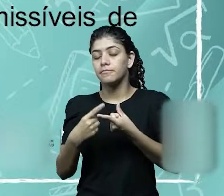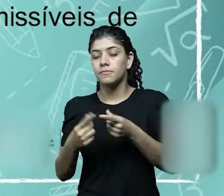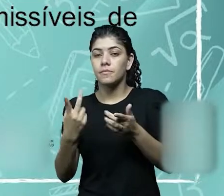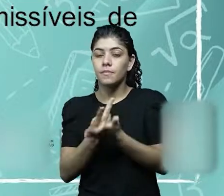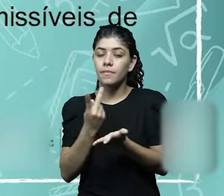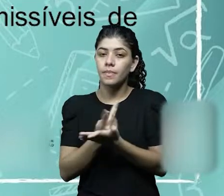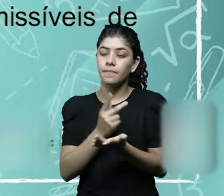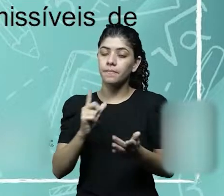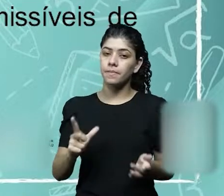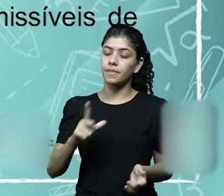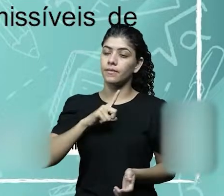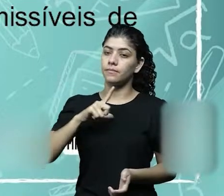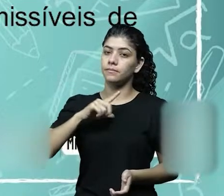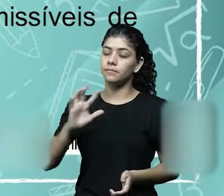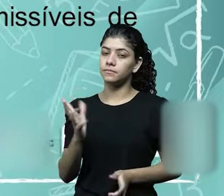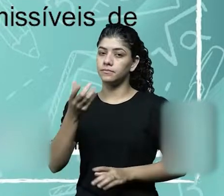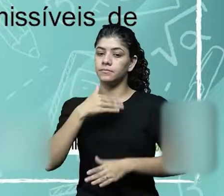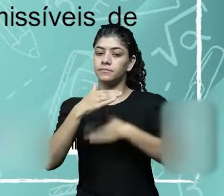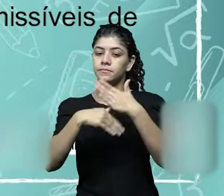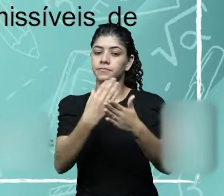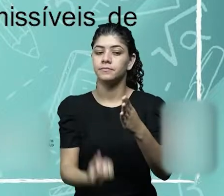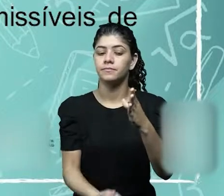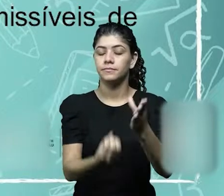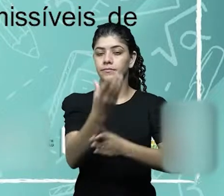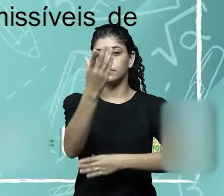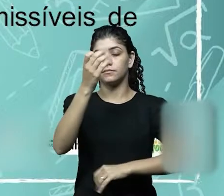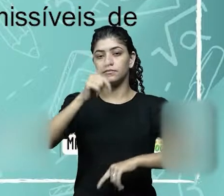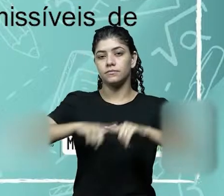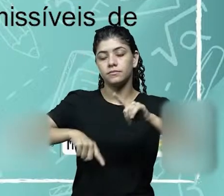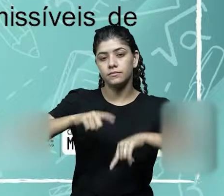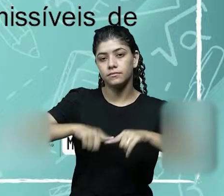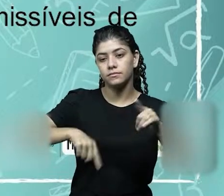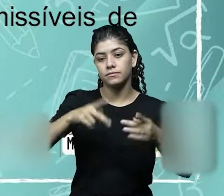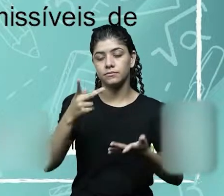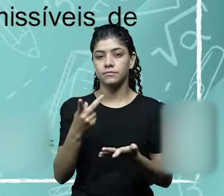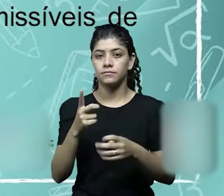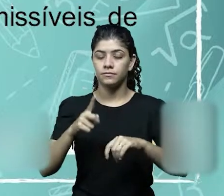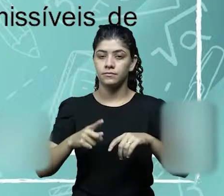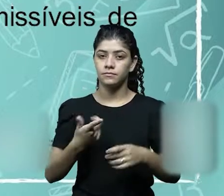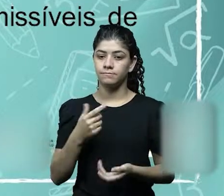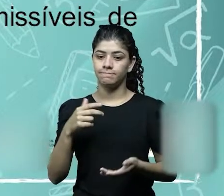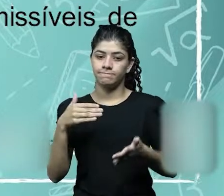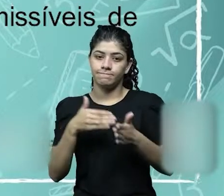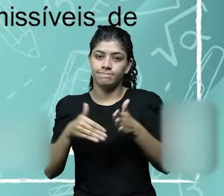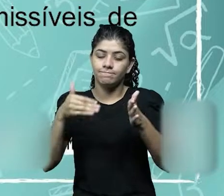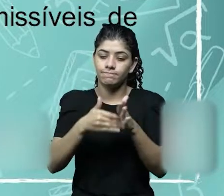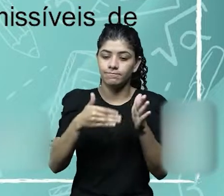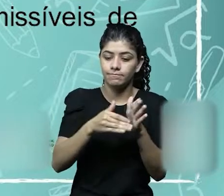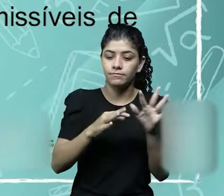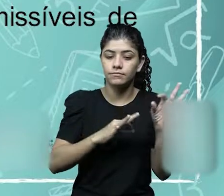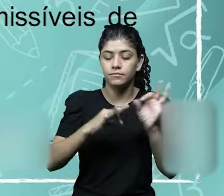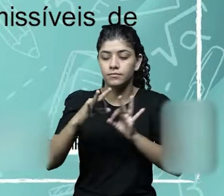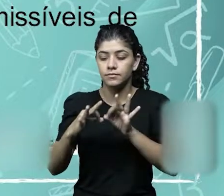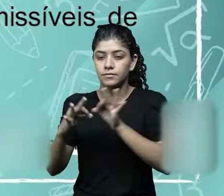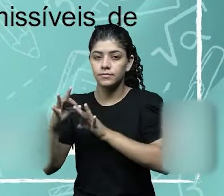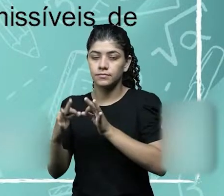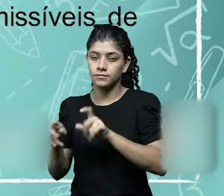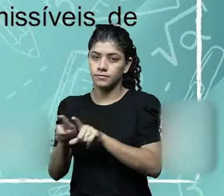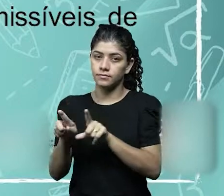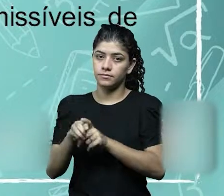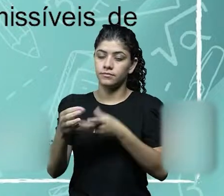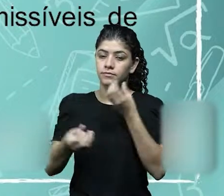que ocorrem durante a fabricação de cada peça não prejudiquem a montagem e o seu